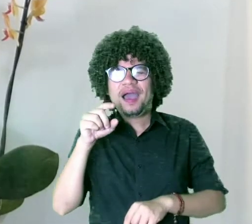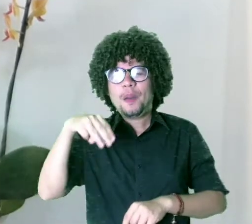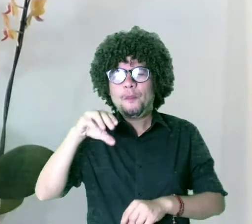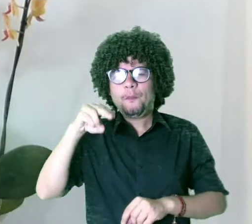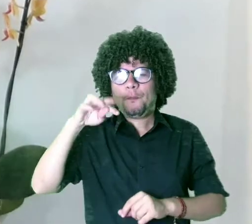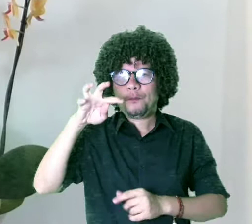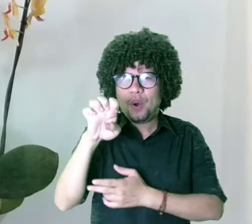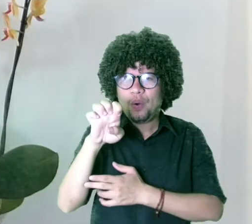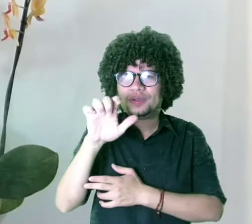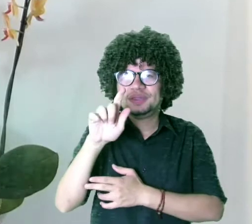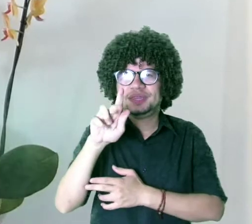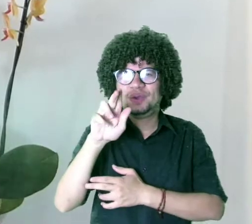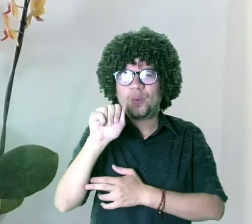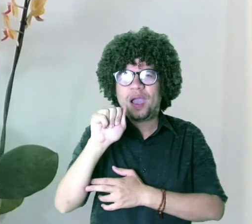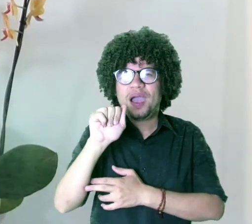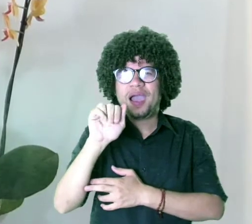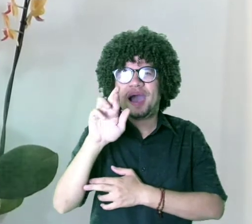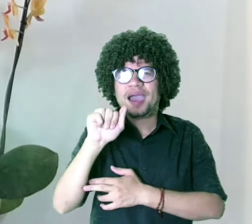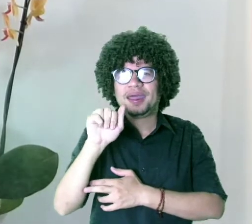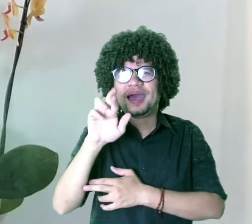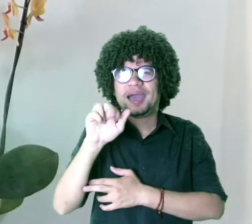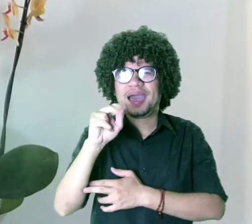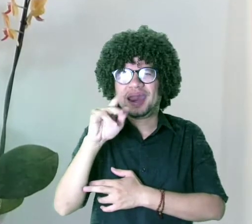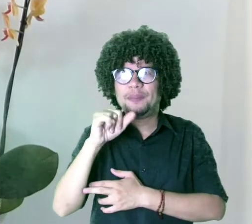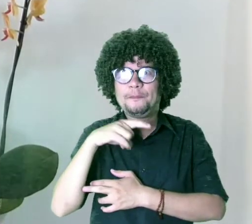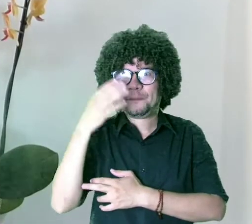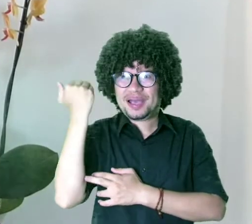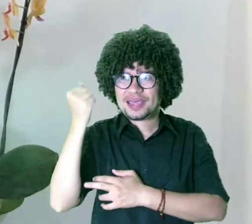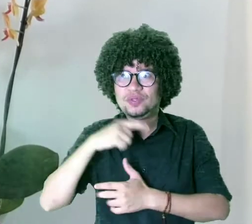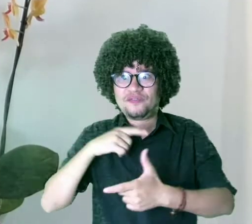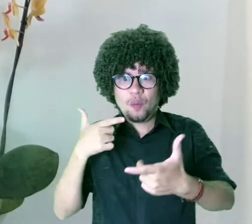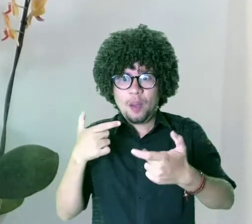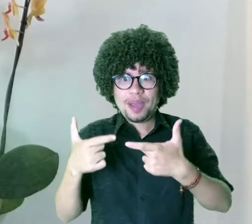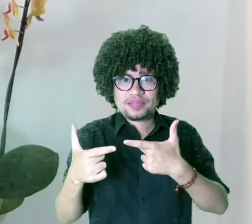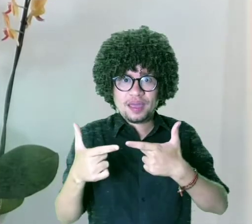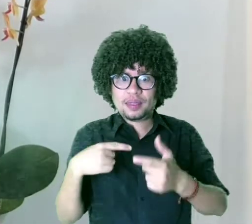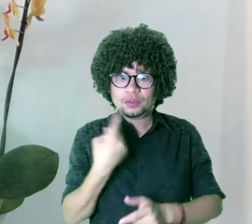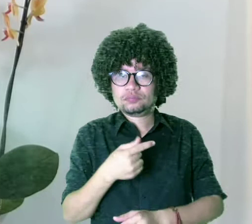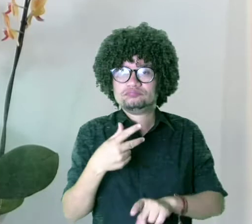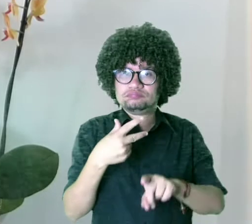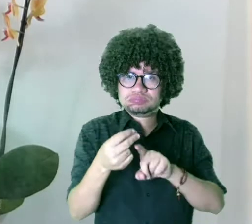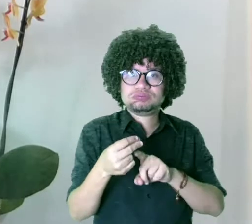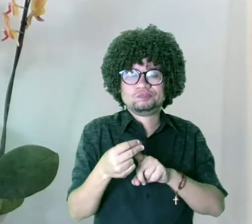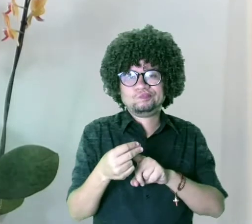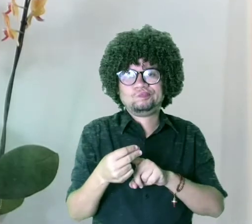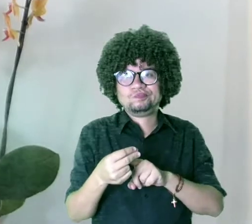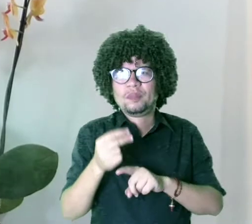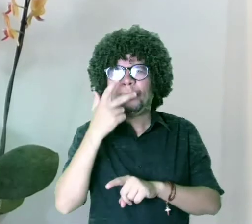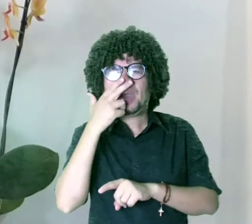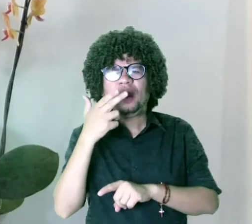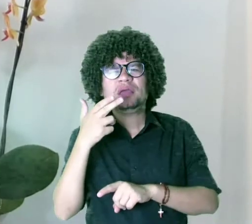uma batalha. Aqui em Maceió, ela chega como aquela que traz a